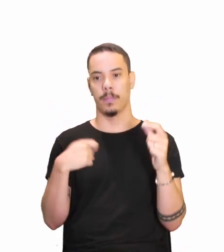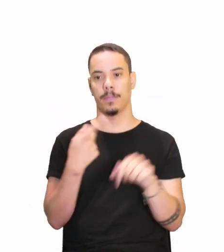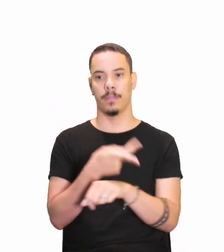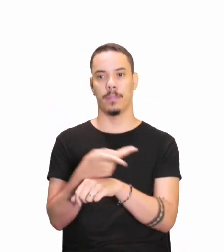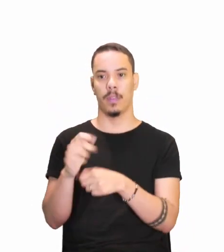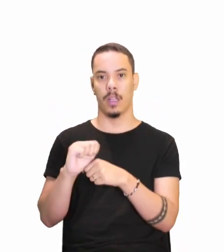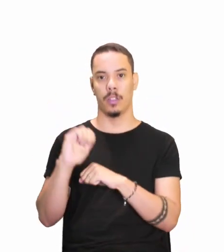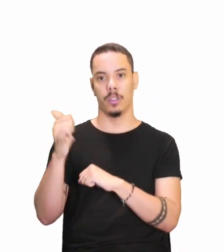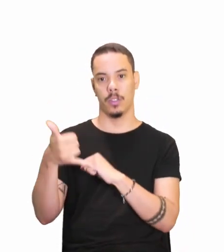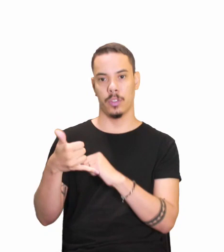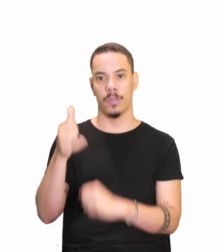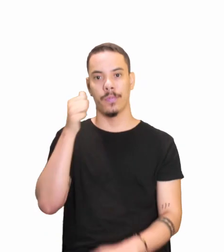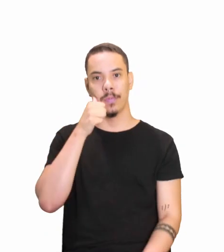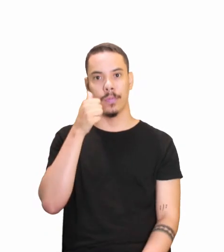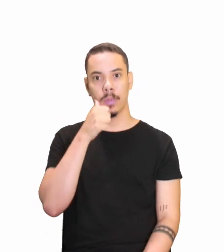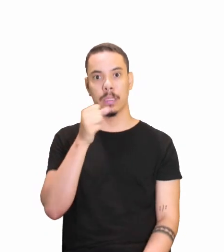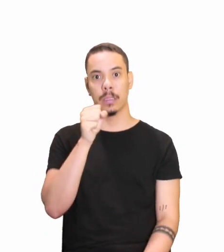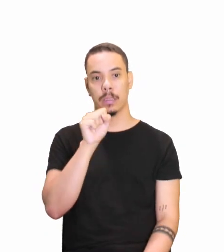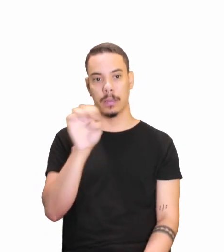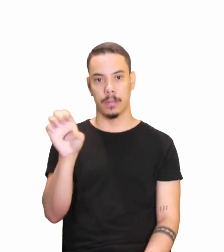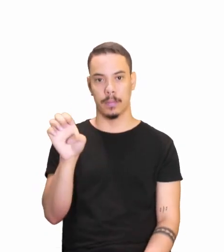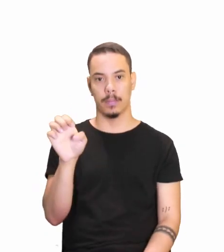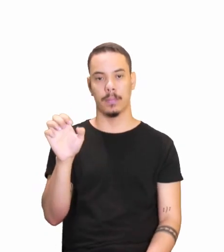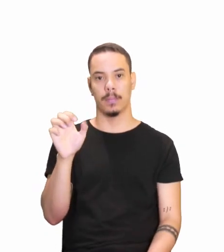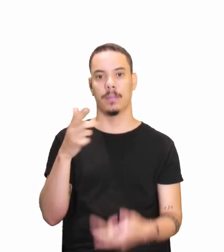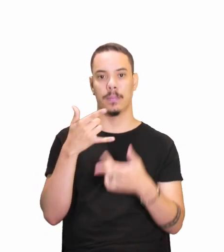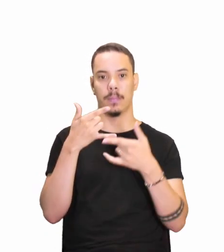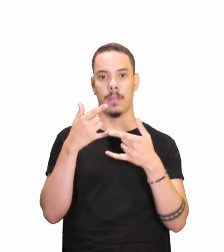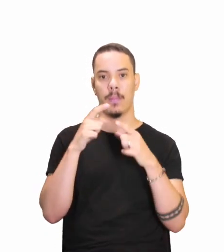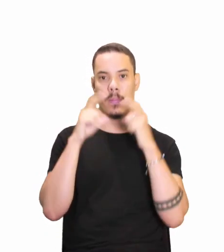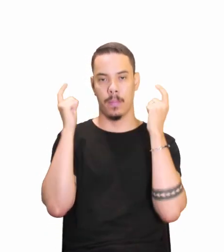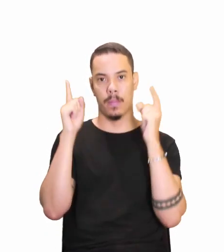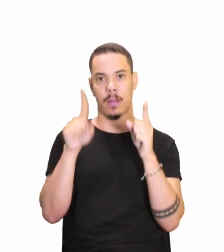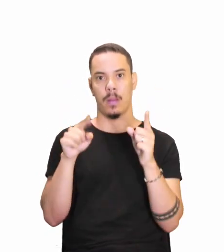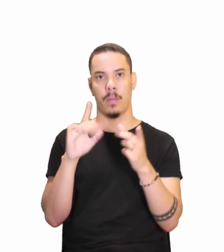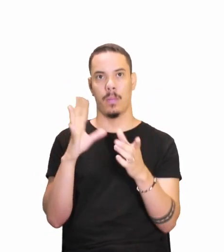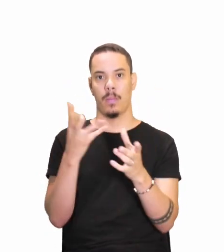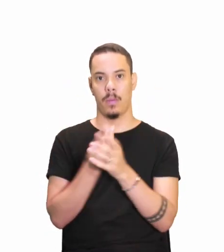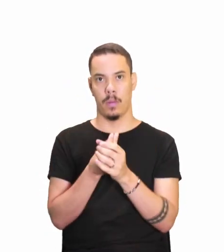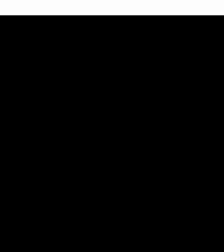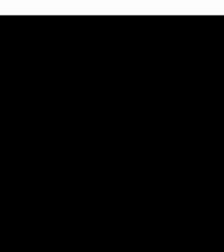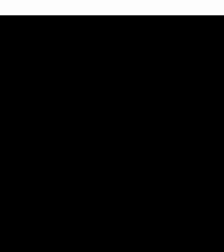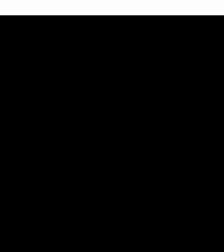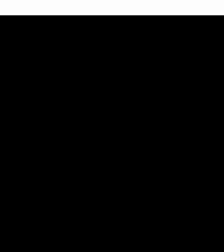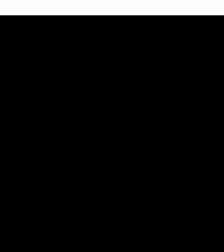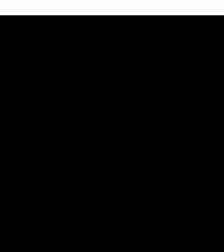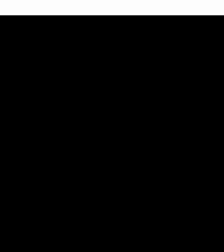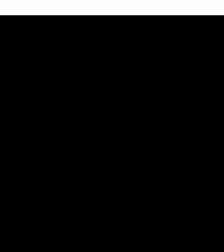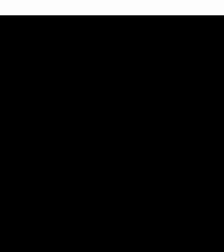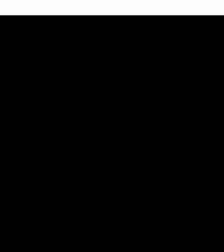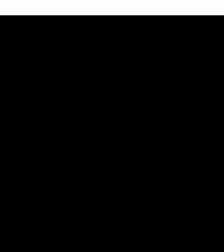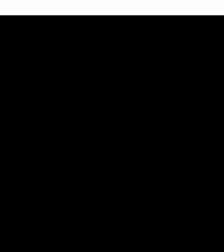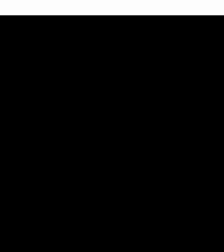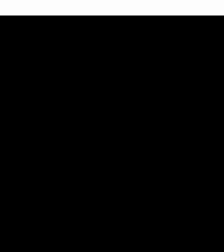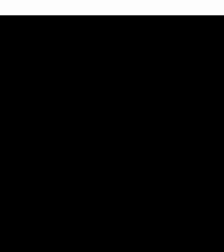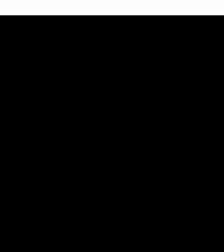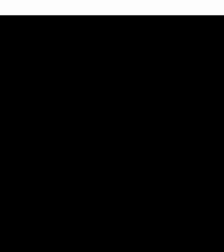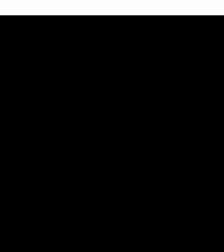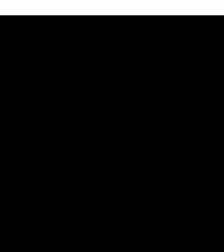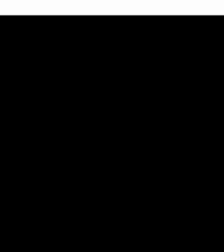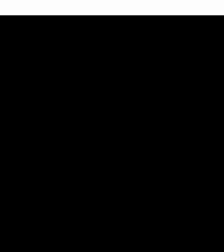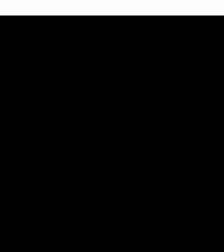adjetivo feminino. Se máscara está no plural, eu vou pegar um adjetivo também que esteja no